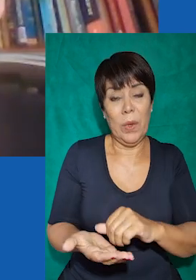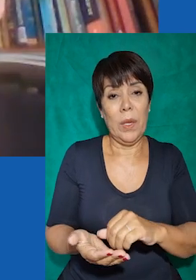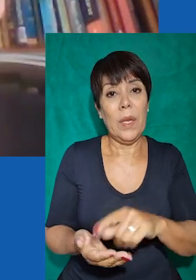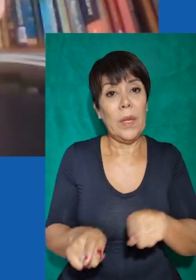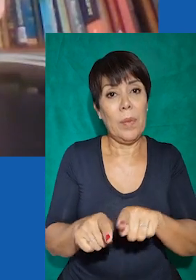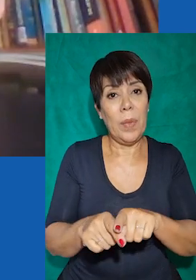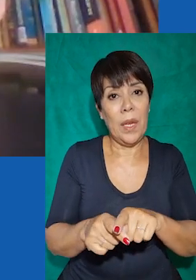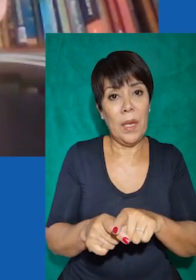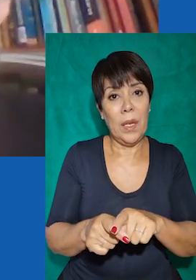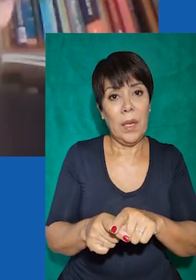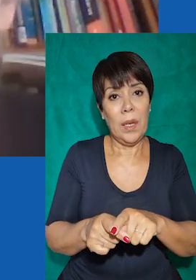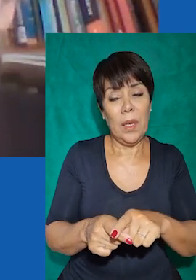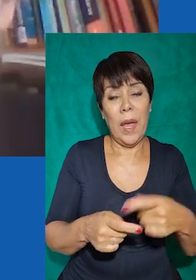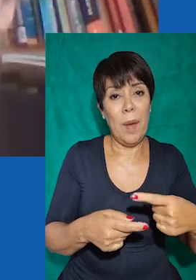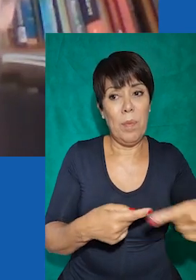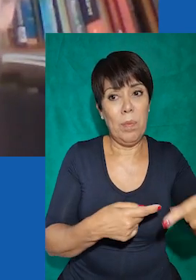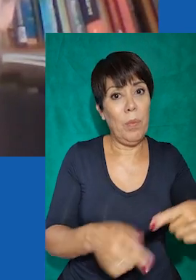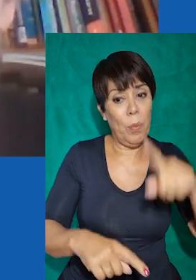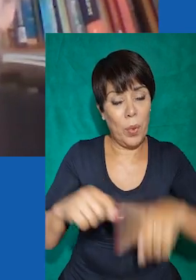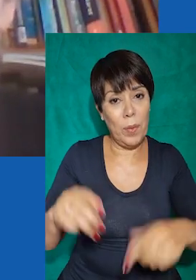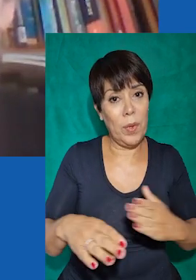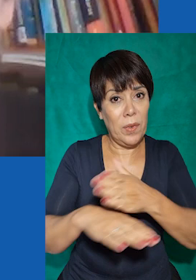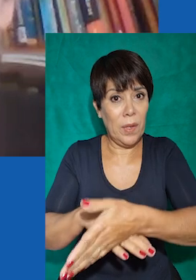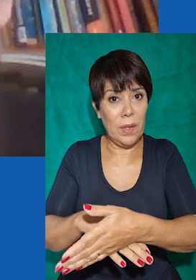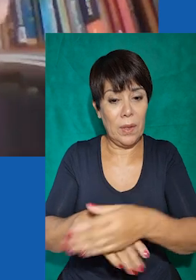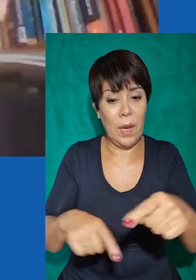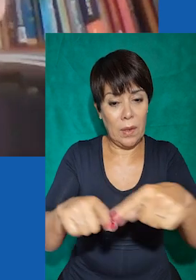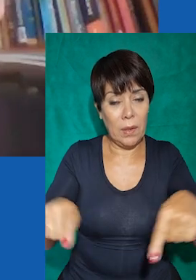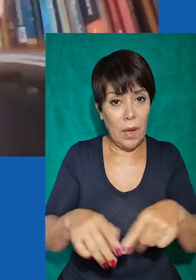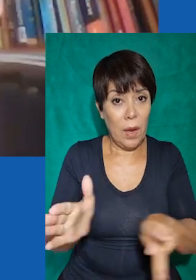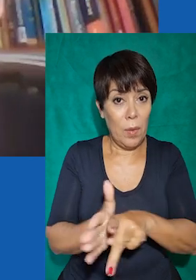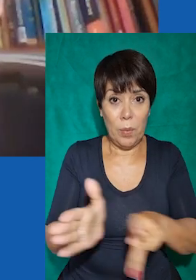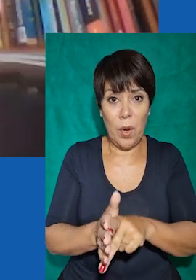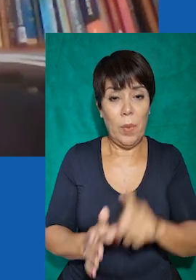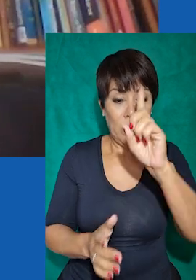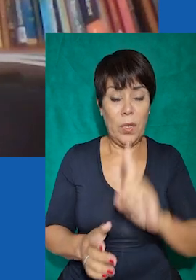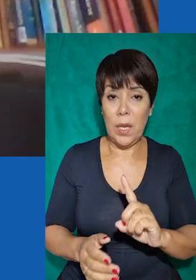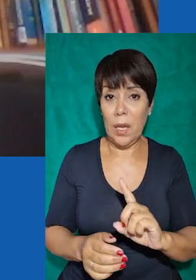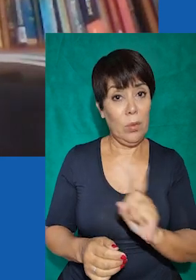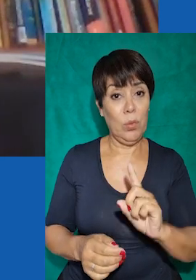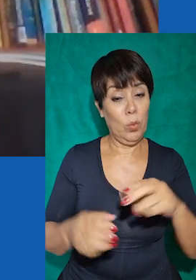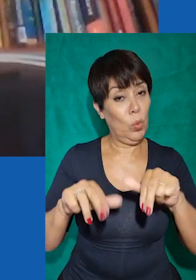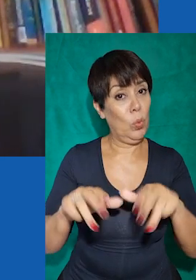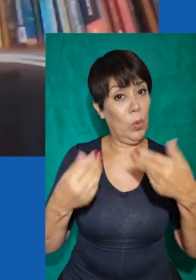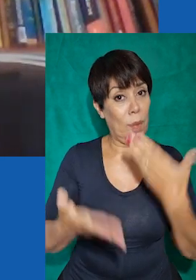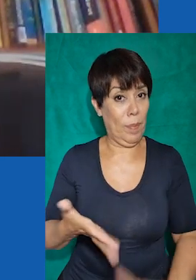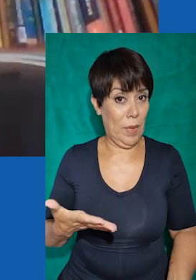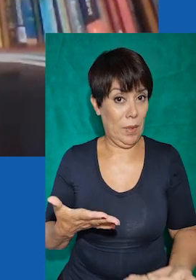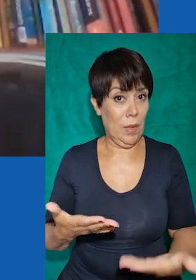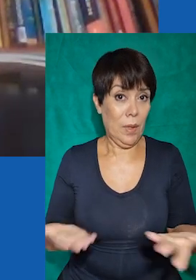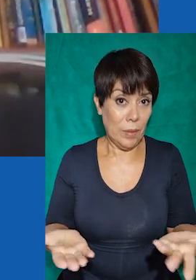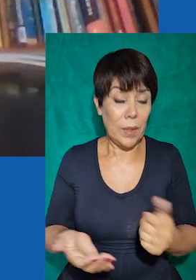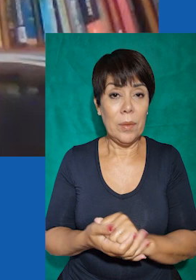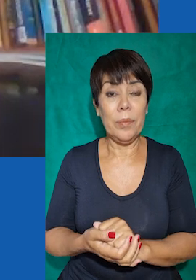e deportado de suas terras, não perde os seus direitos, né? Mas, então,